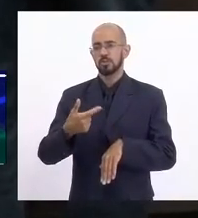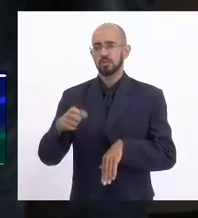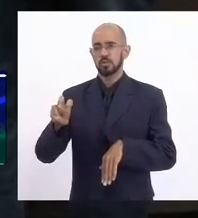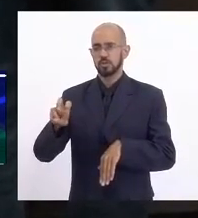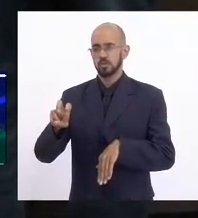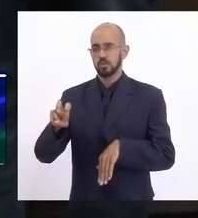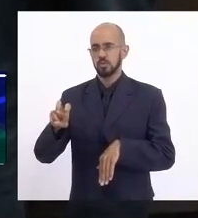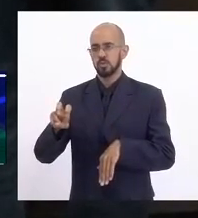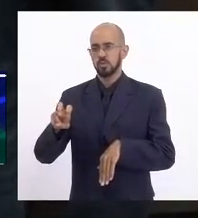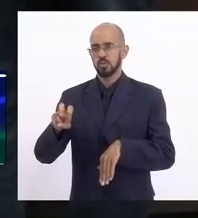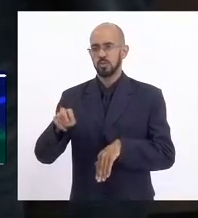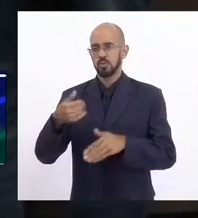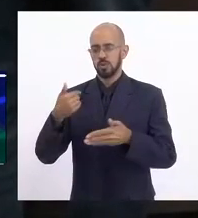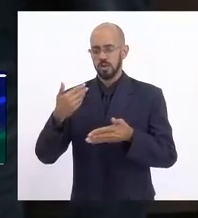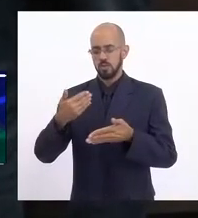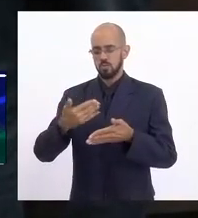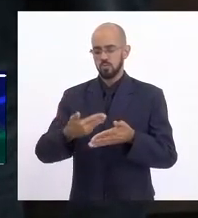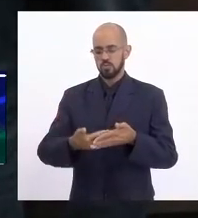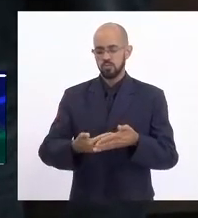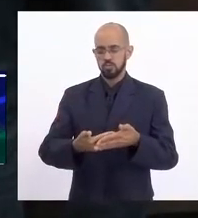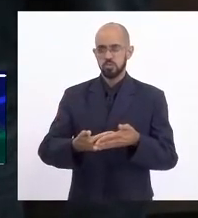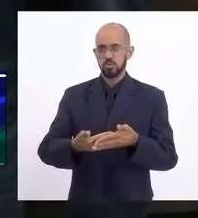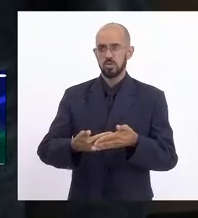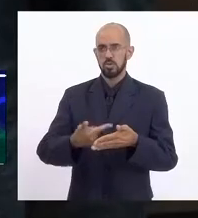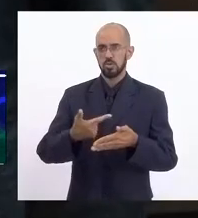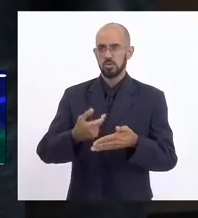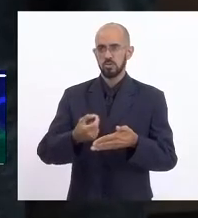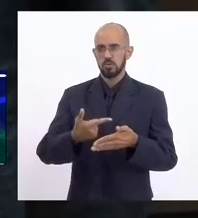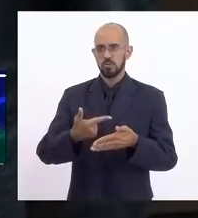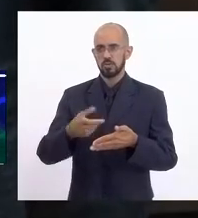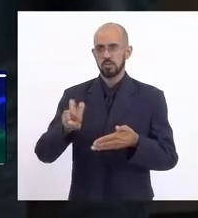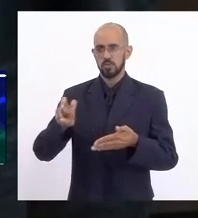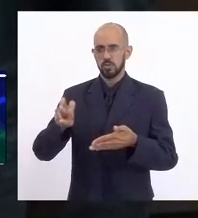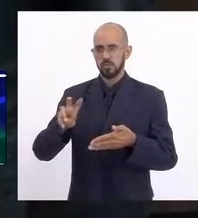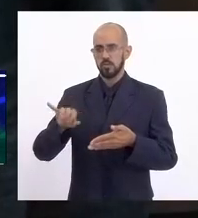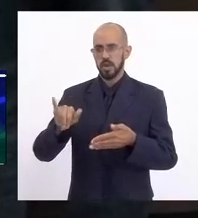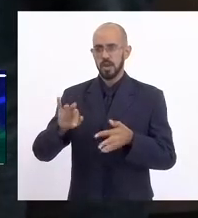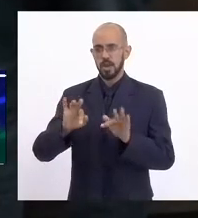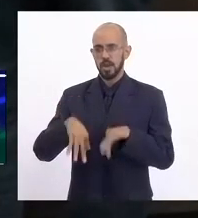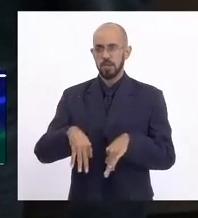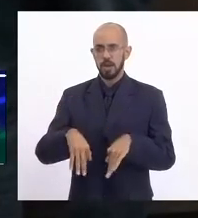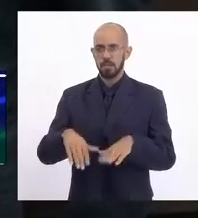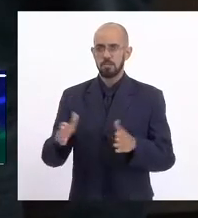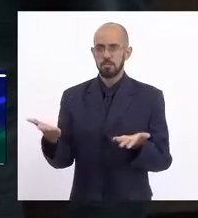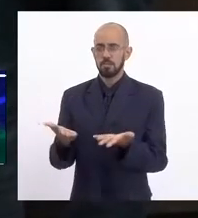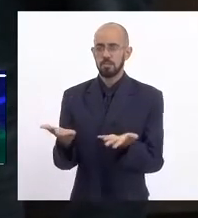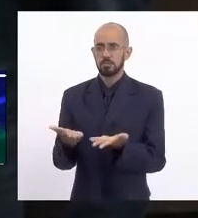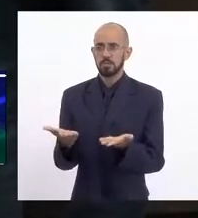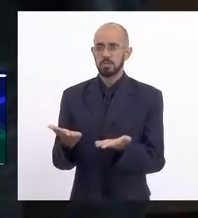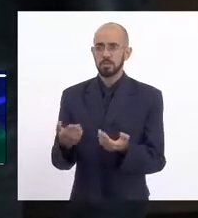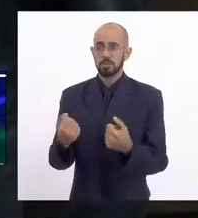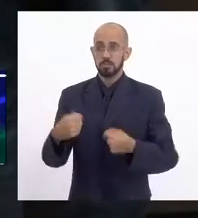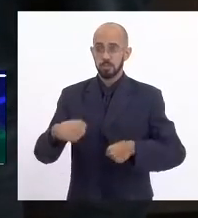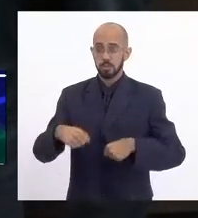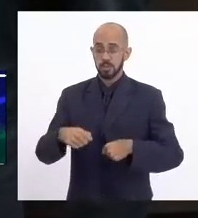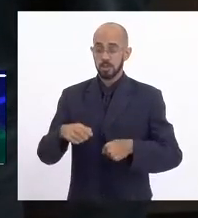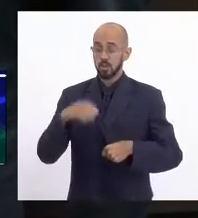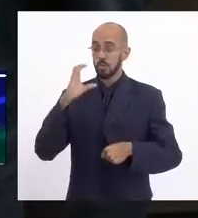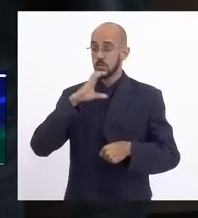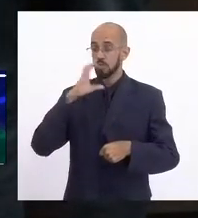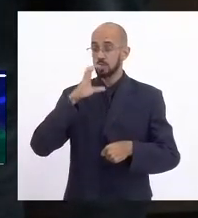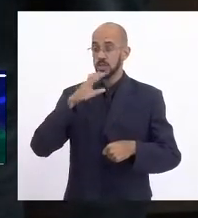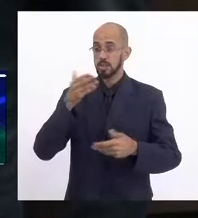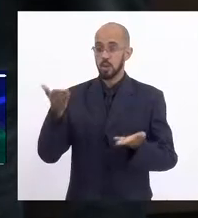Isso mesmo. Na véspera de acabar, 2025 que vai acabar. Mas tinha que ir para a pauta hoje, é regime de